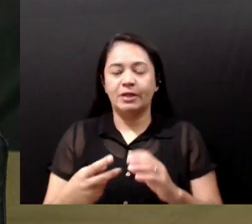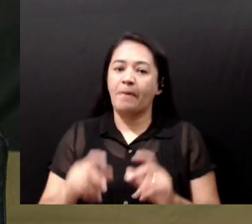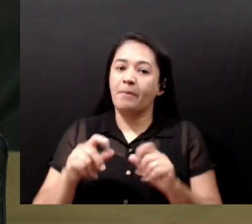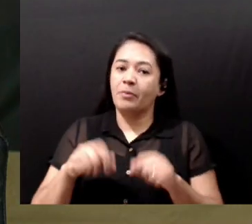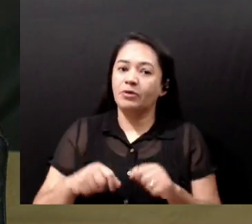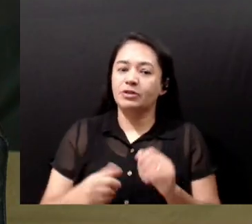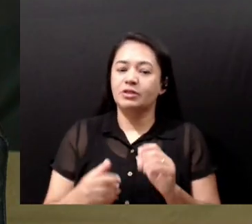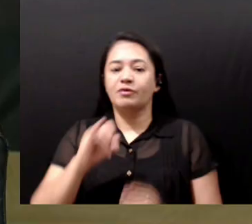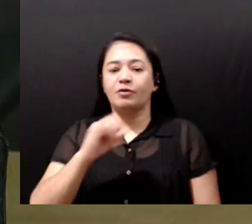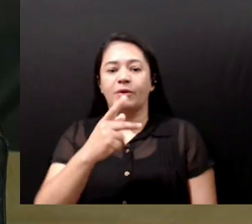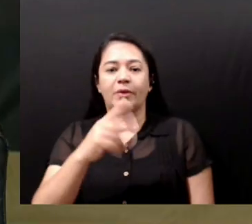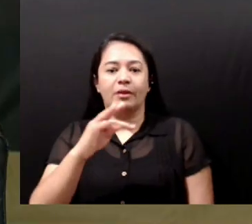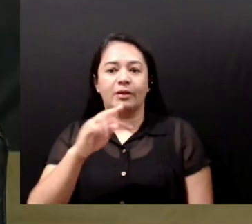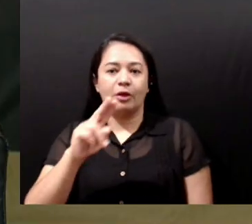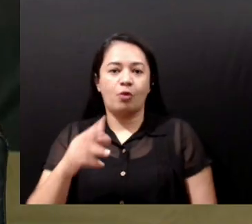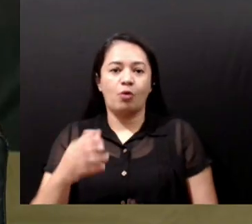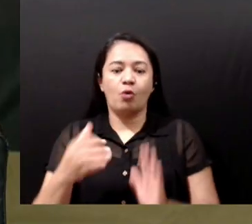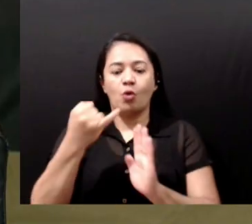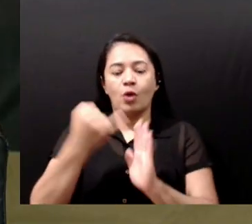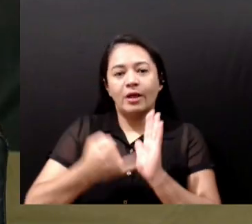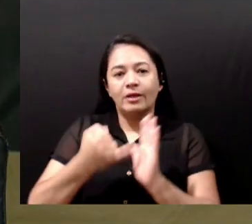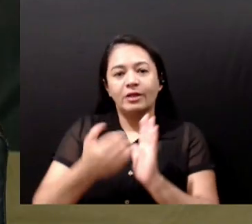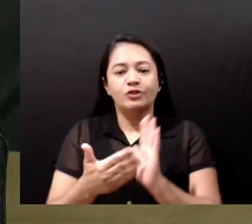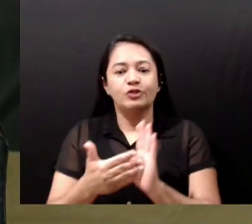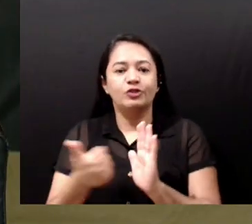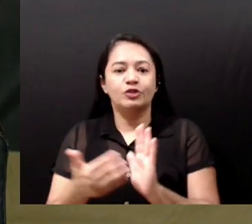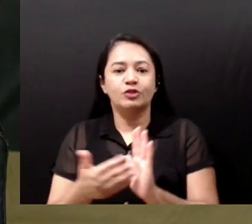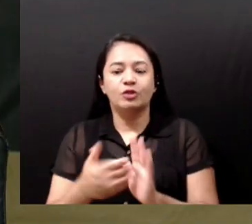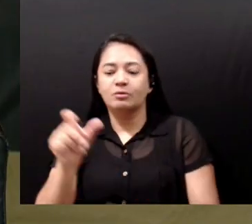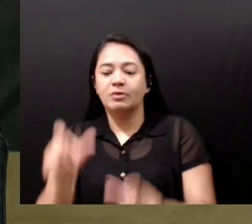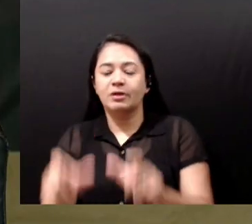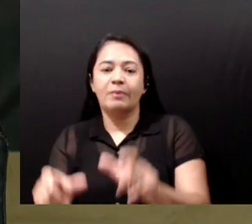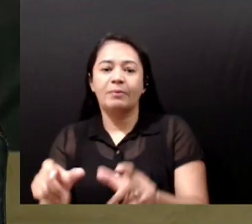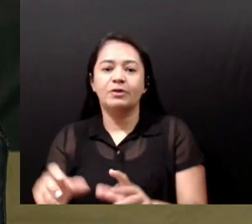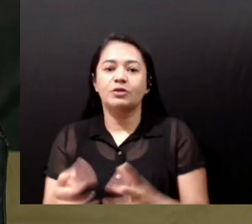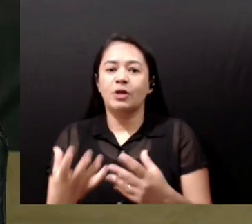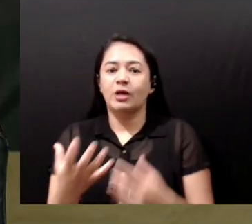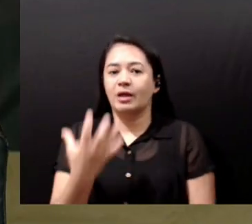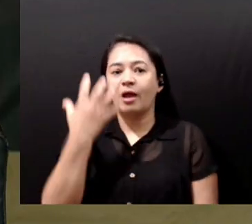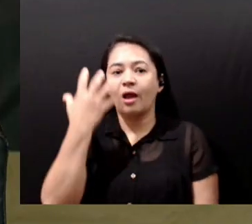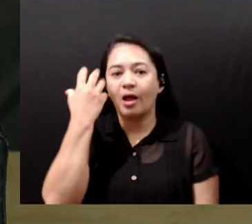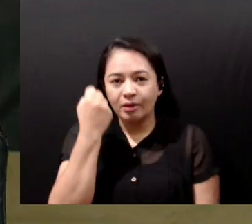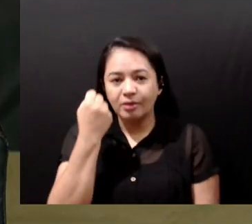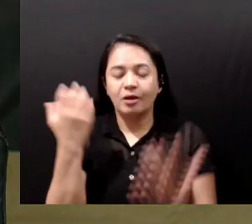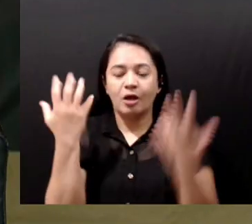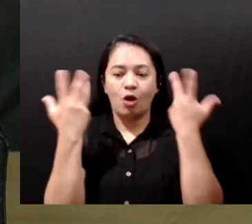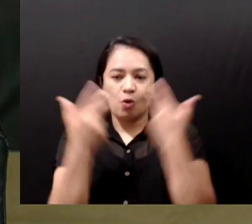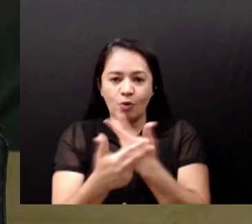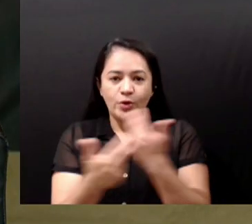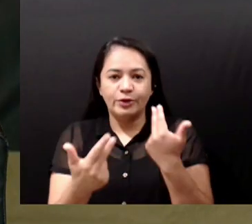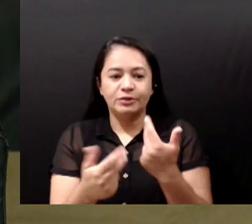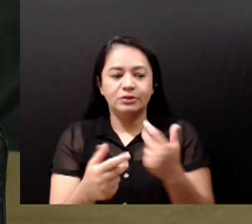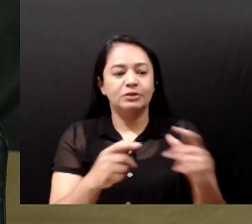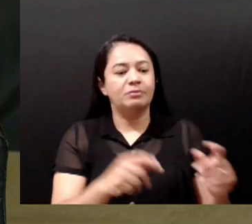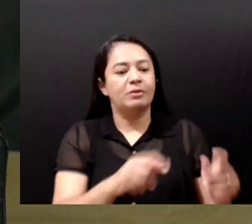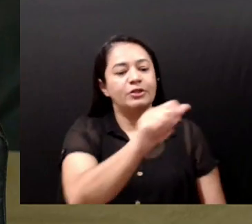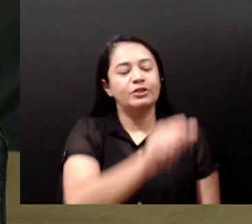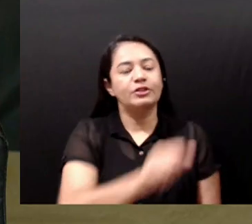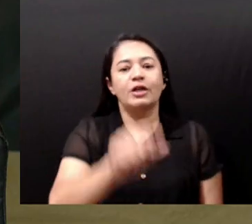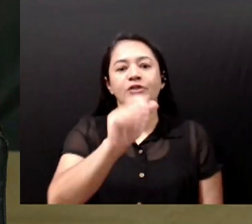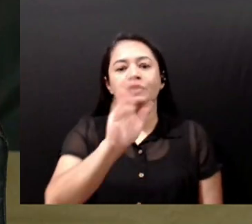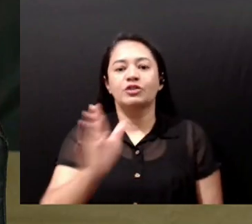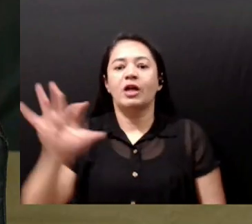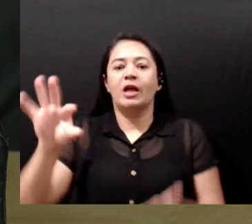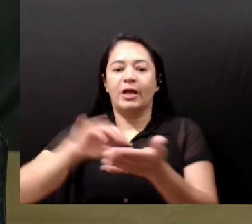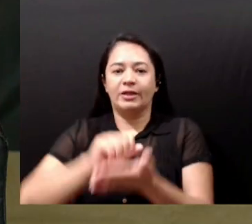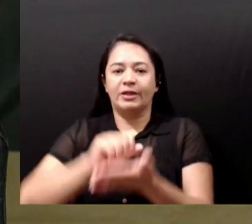proprietários de imóveis residenciais que adotarem cães e gatos resgatados por ONGs cadastradas no município ou por